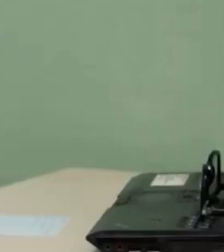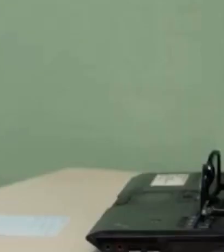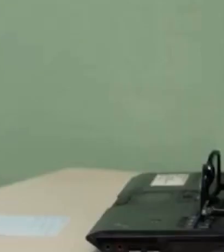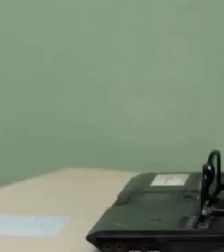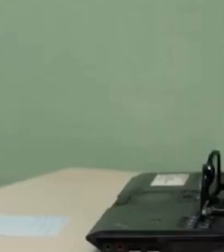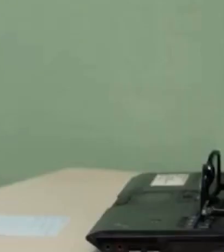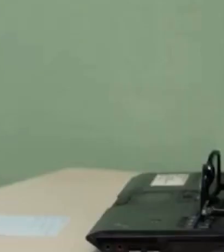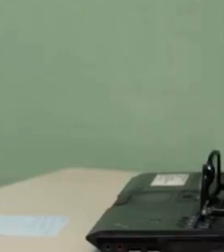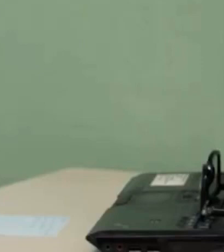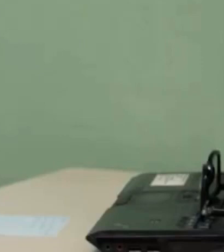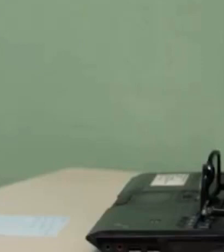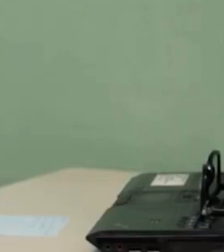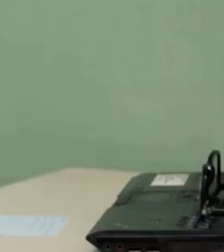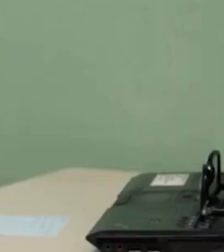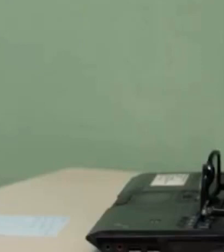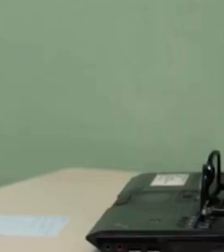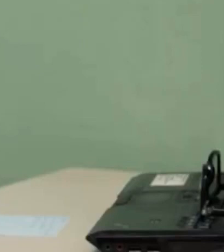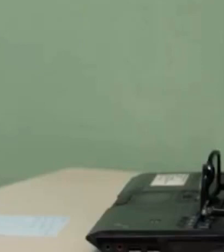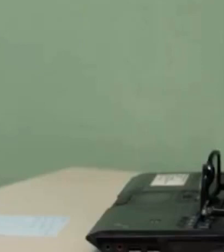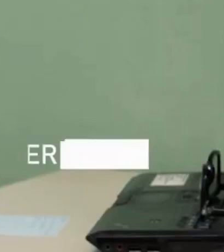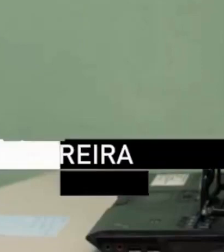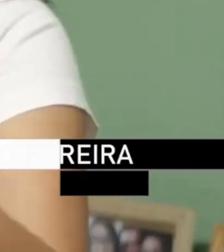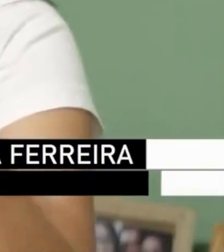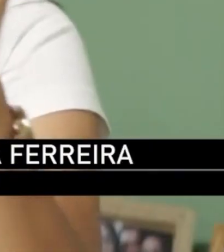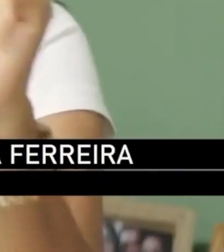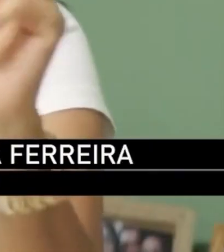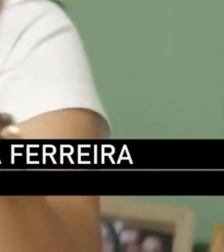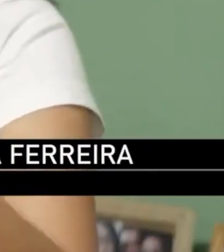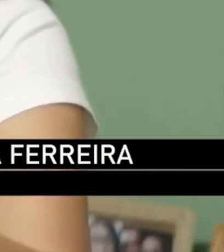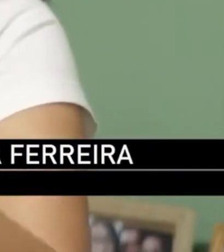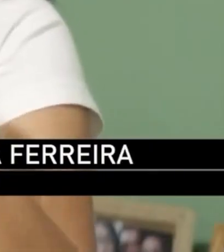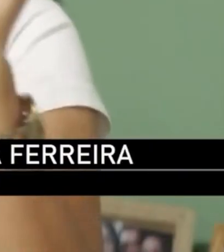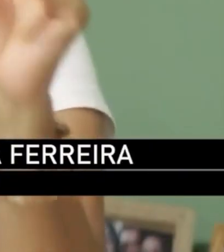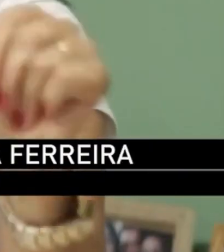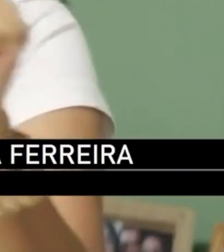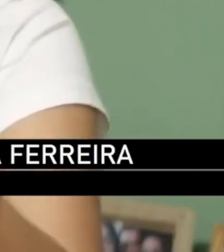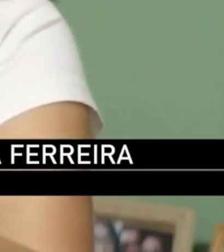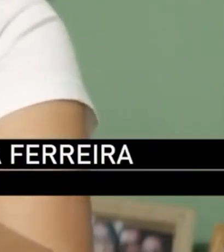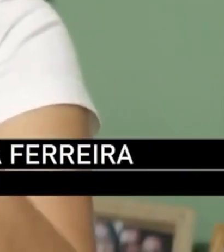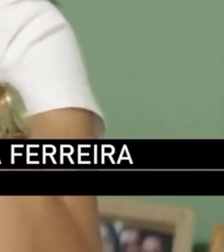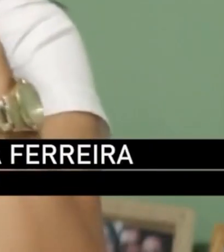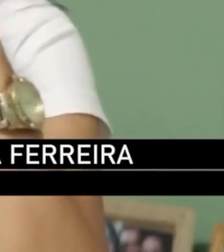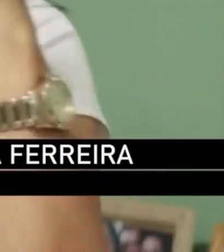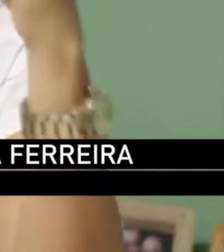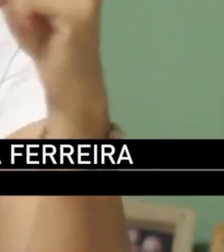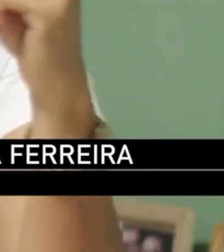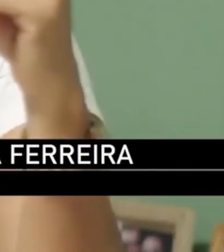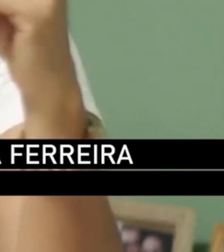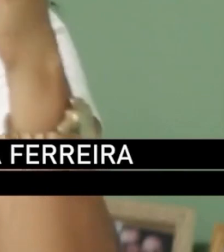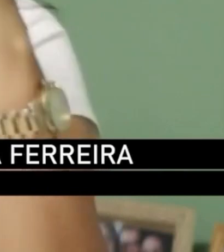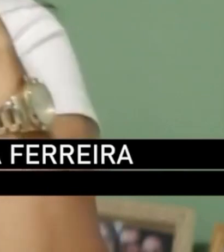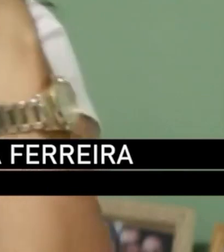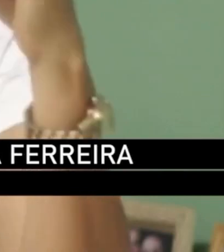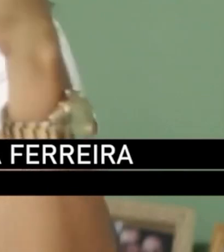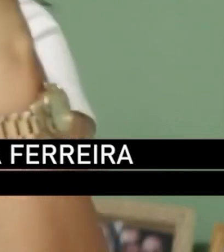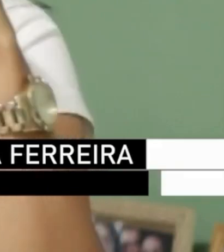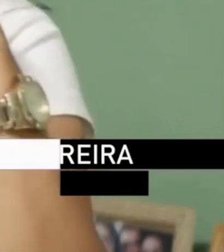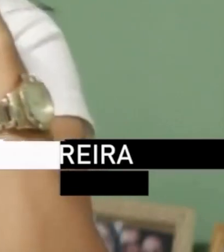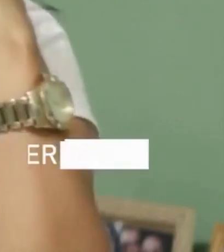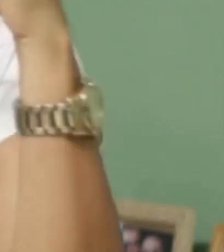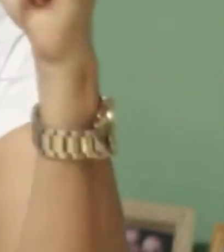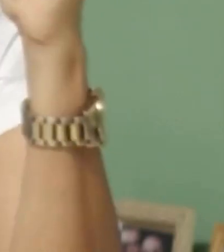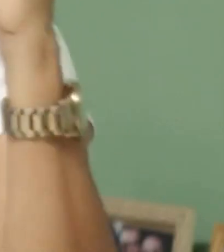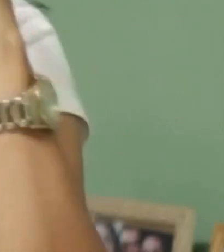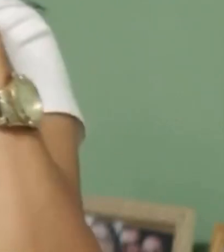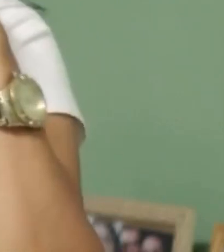A gente tem muito conflitos pessoais, É porque ele me olhou, é porque ele não gosta de mim, e tudo é muito subjetivo. Eu